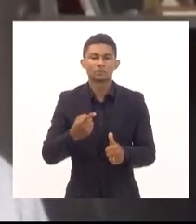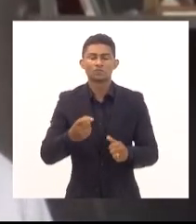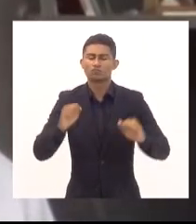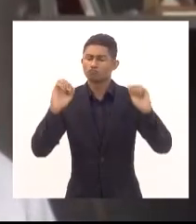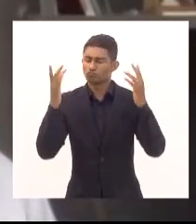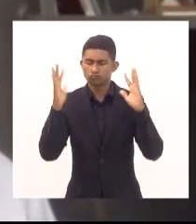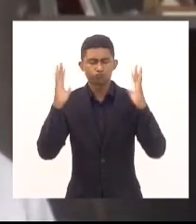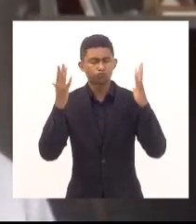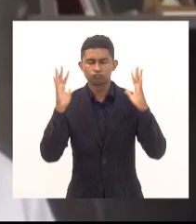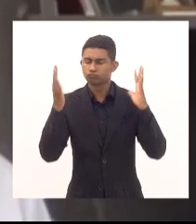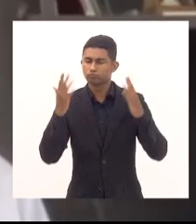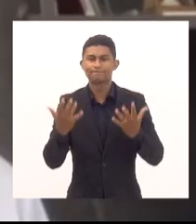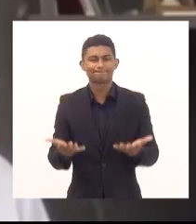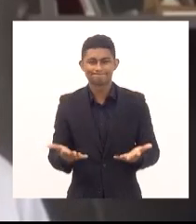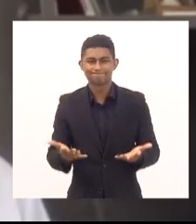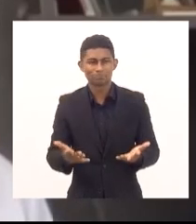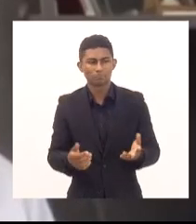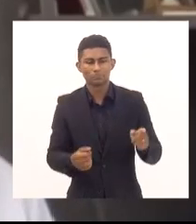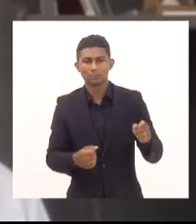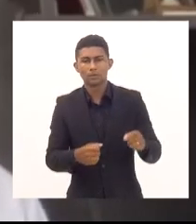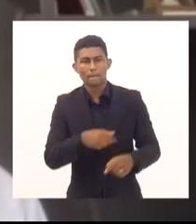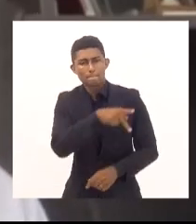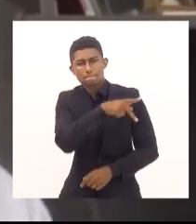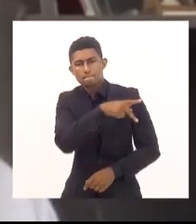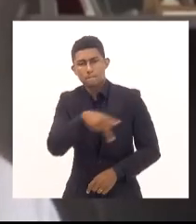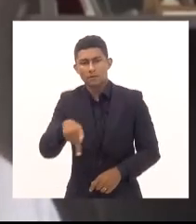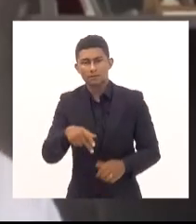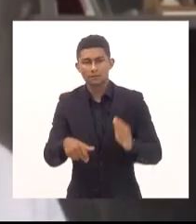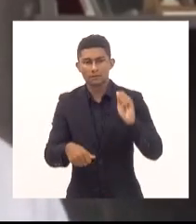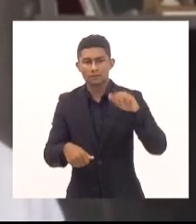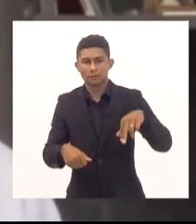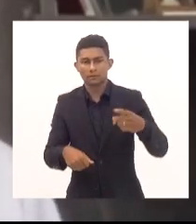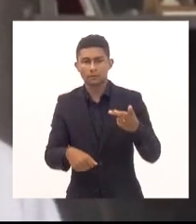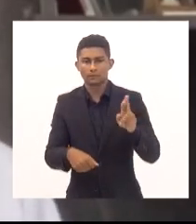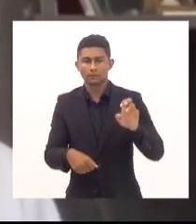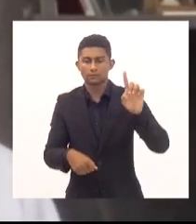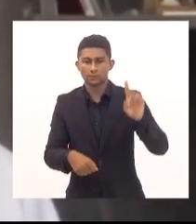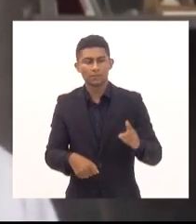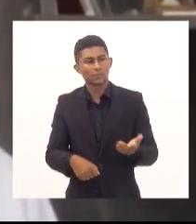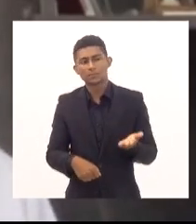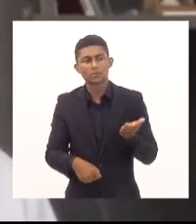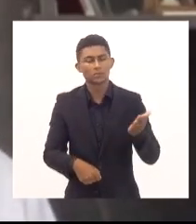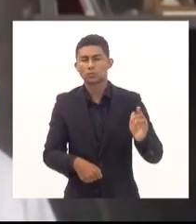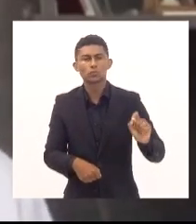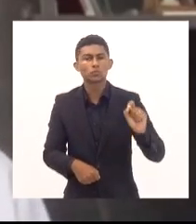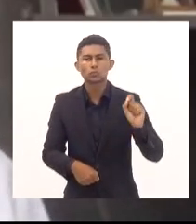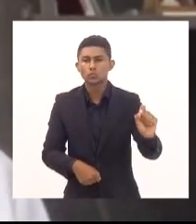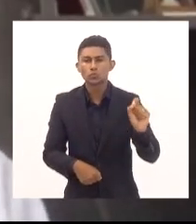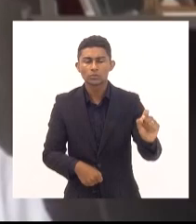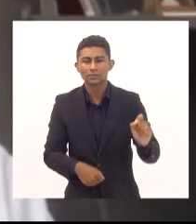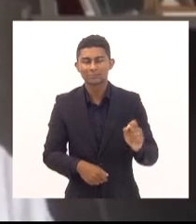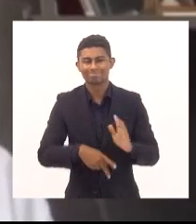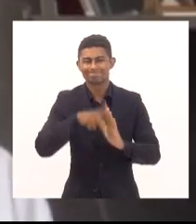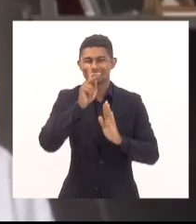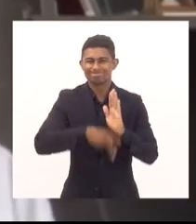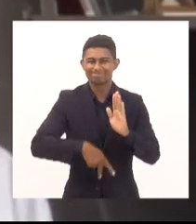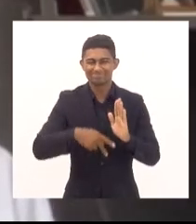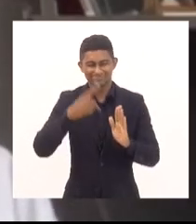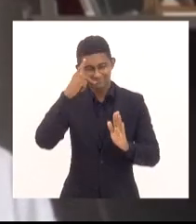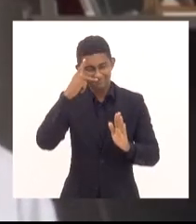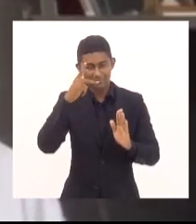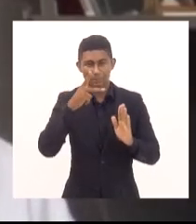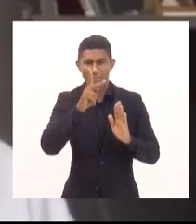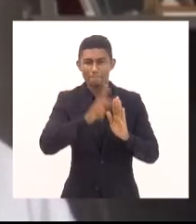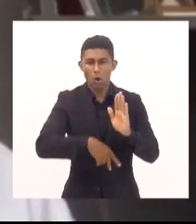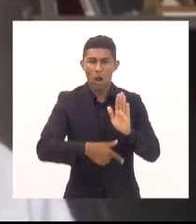parabenizar a iniciativa do presidente André Siciliano relativamente ao projeto de lei de sua